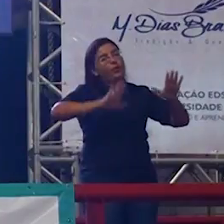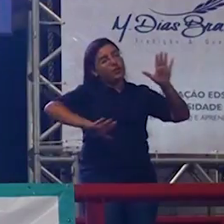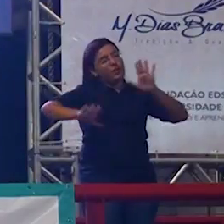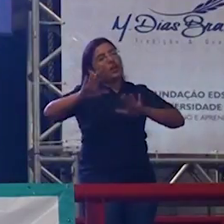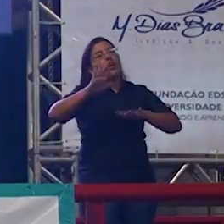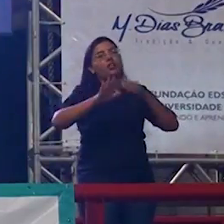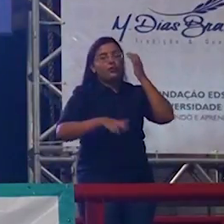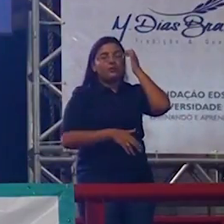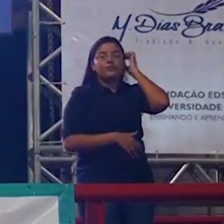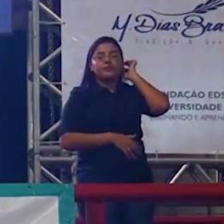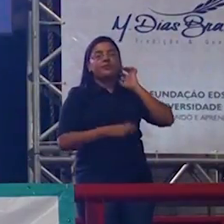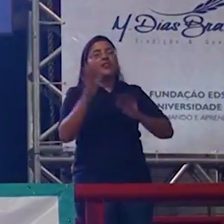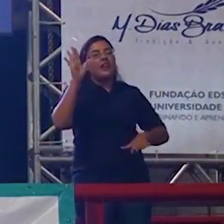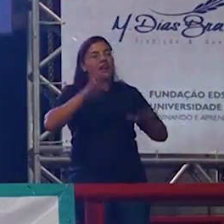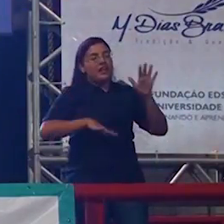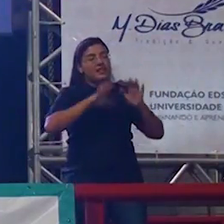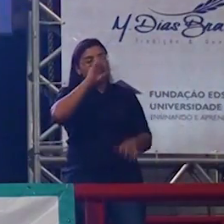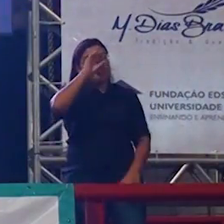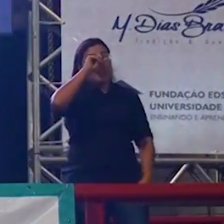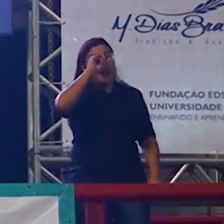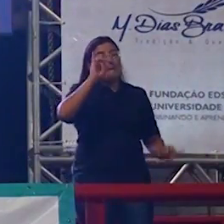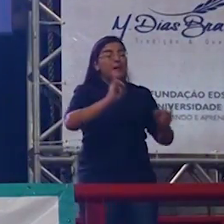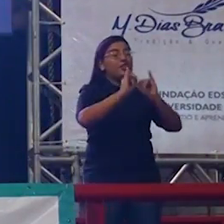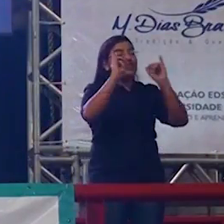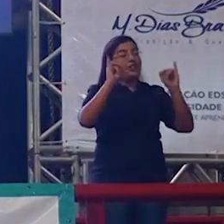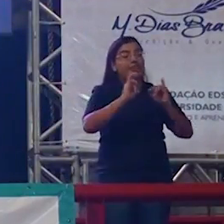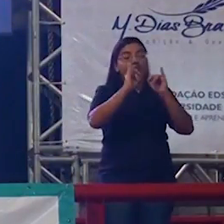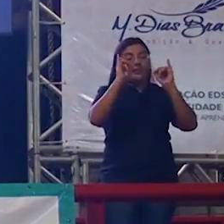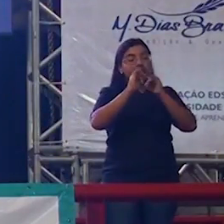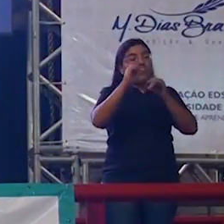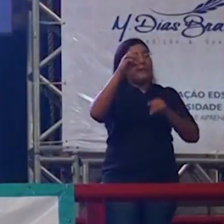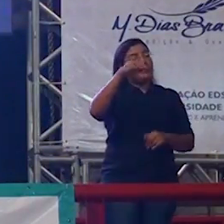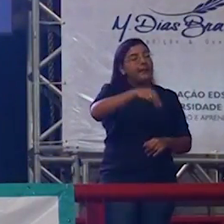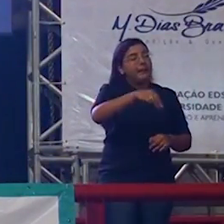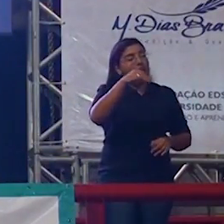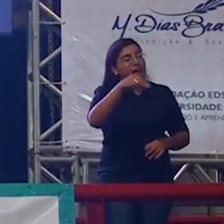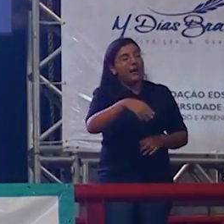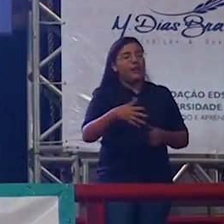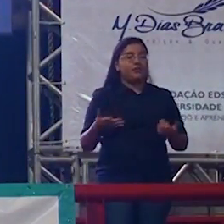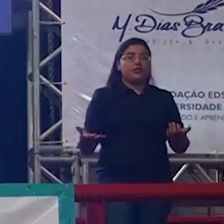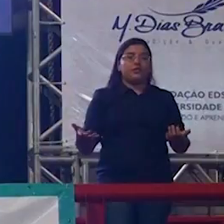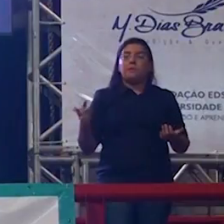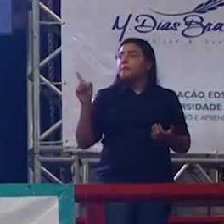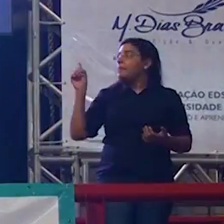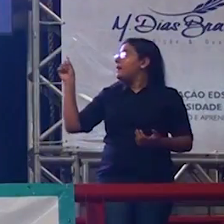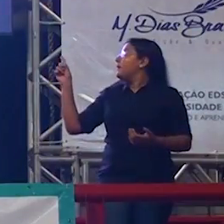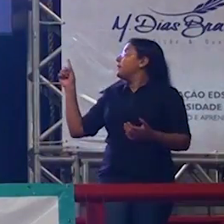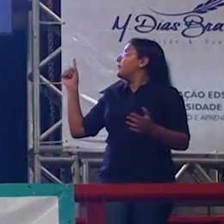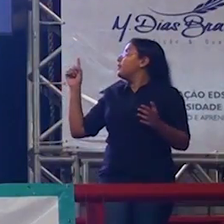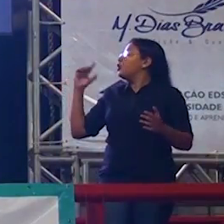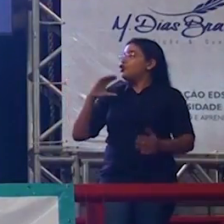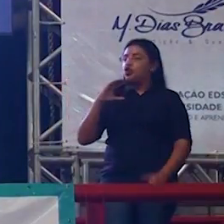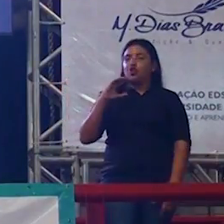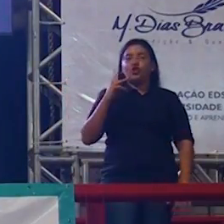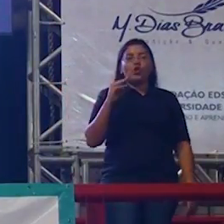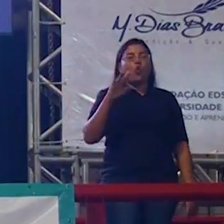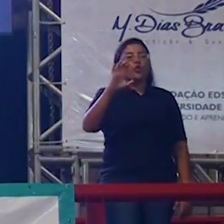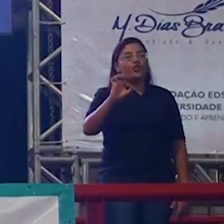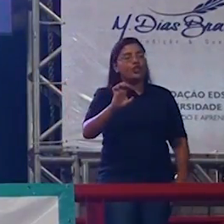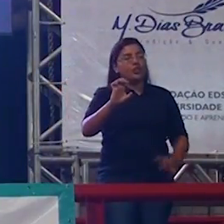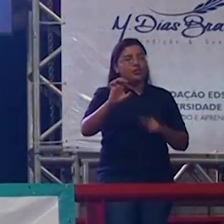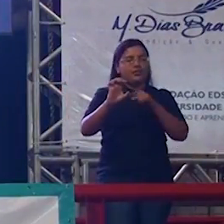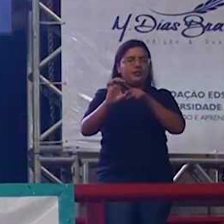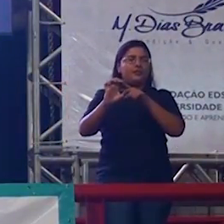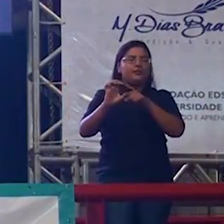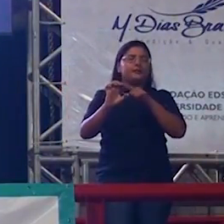cuidado. Às vezes a gente erra questão besta, de matemática, ó. Essa questão aí, ó, chute, é uma questão